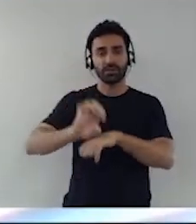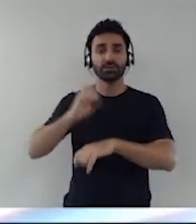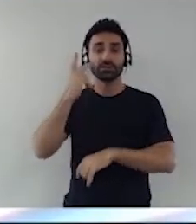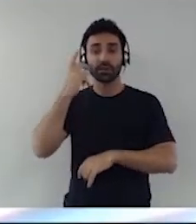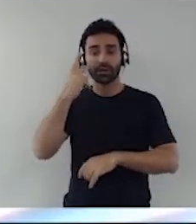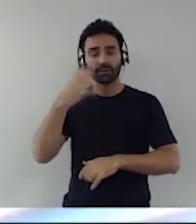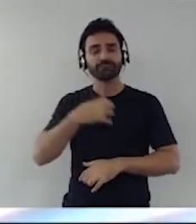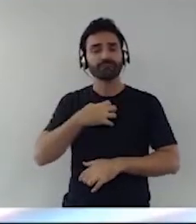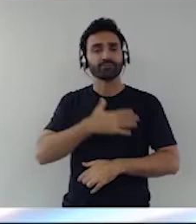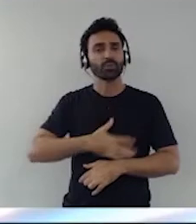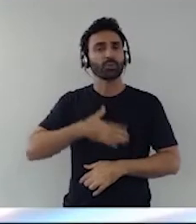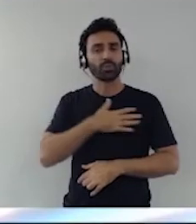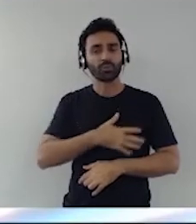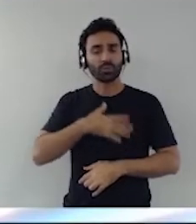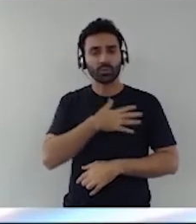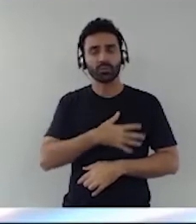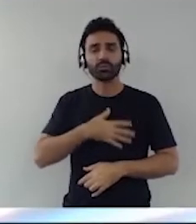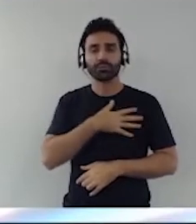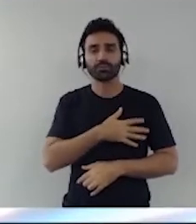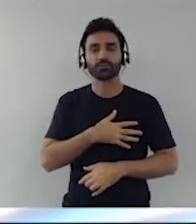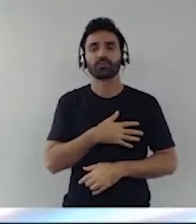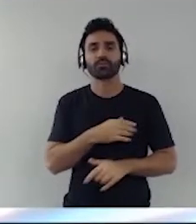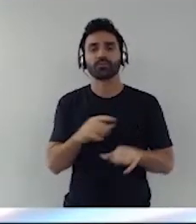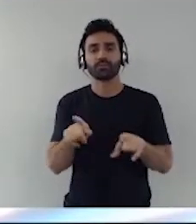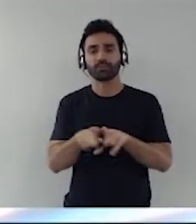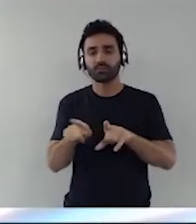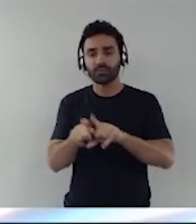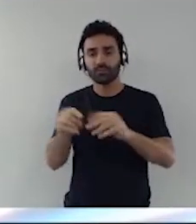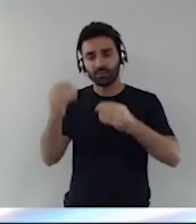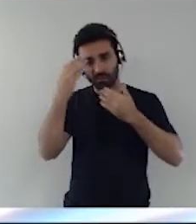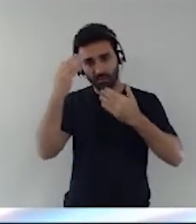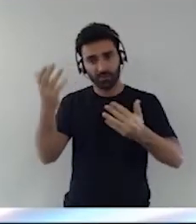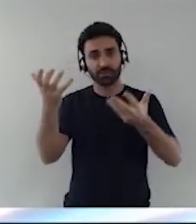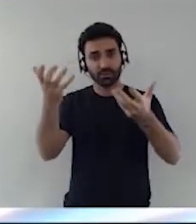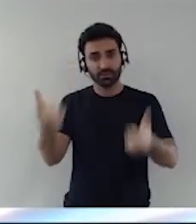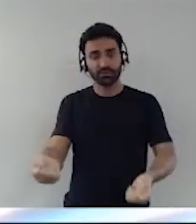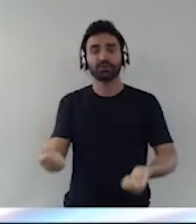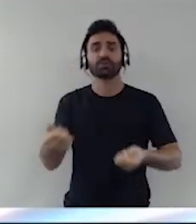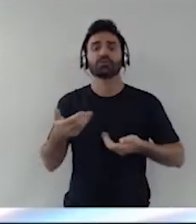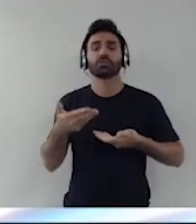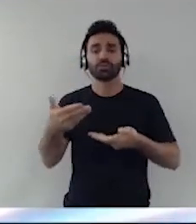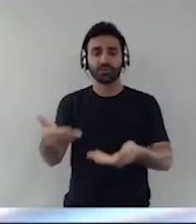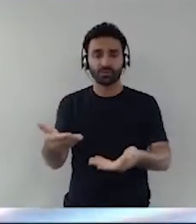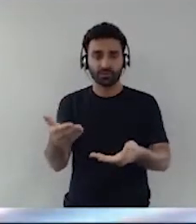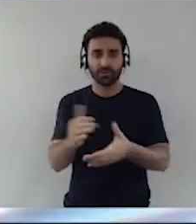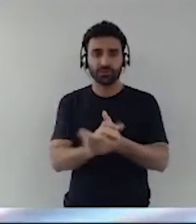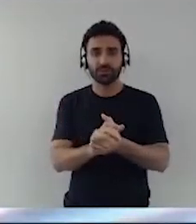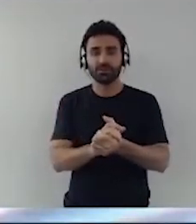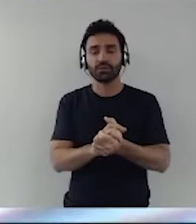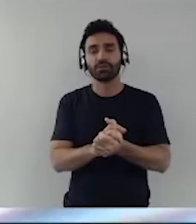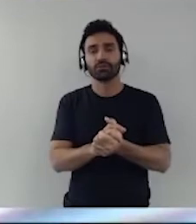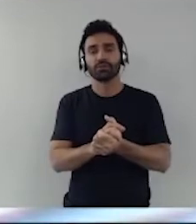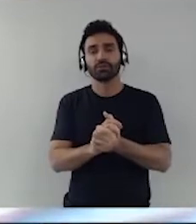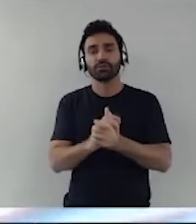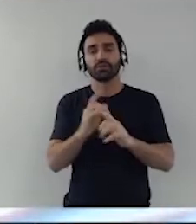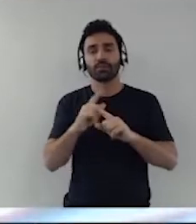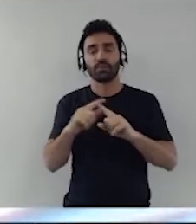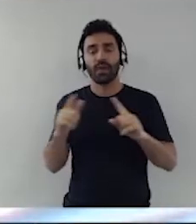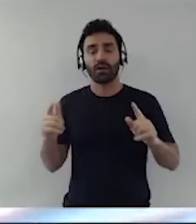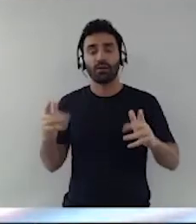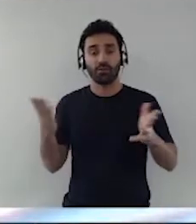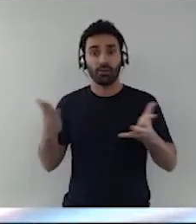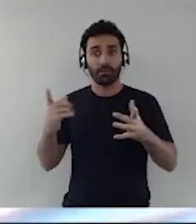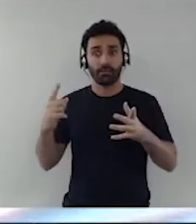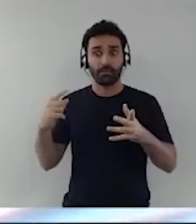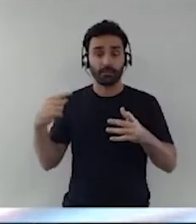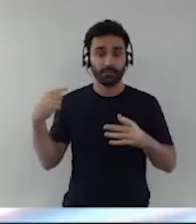muito grande, desembargadora Inês. Obrigado por ter aceito o nosso convite. Na sequência, eu quero passar a palavra